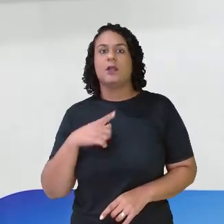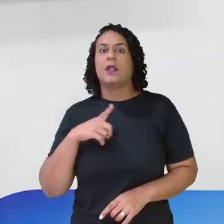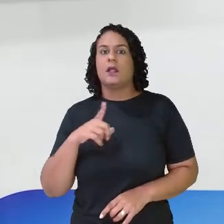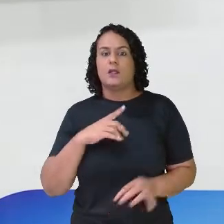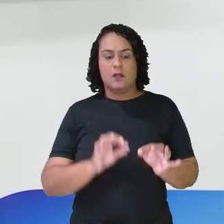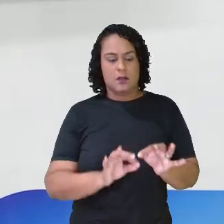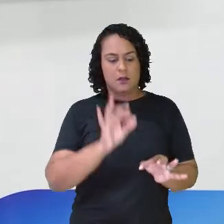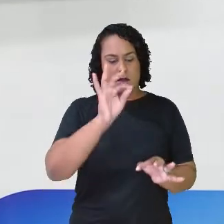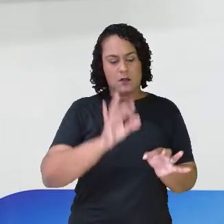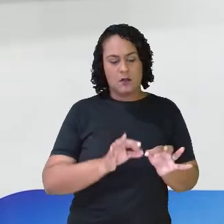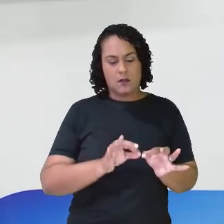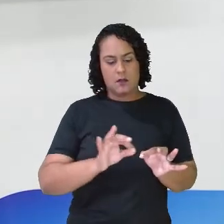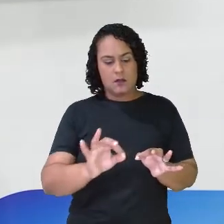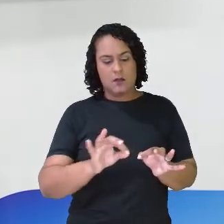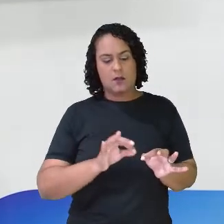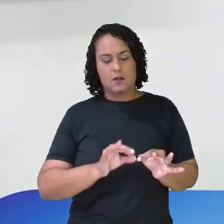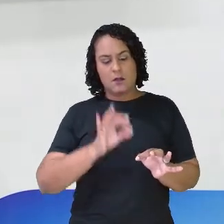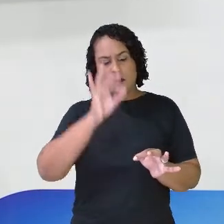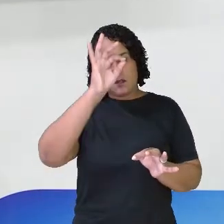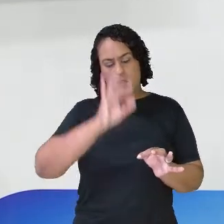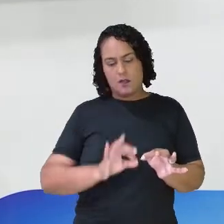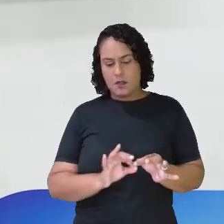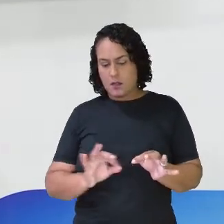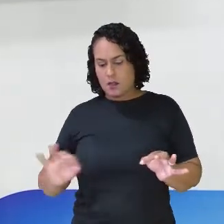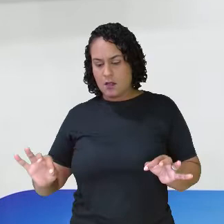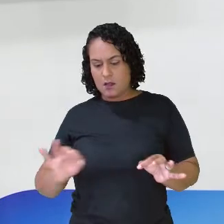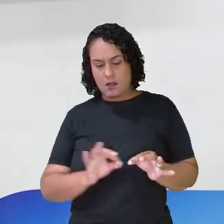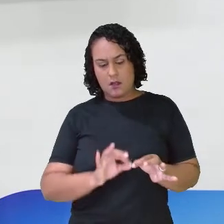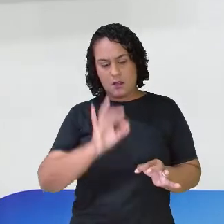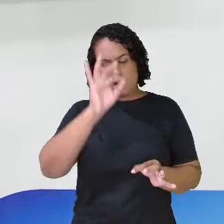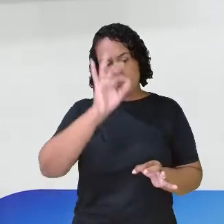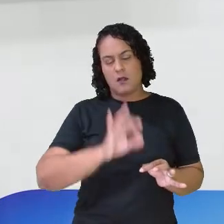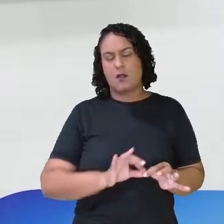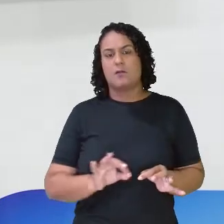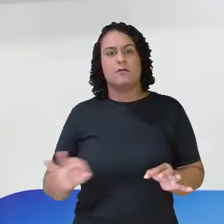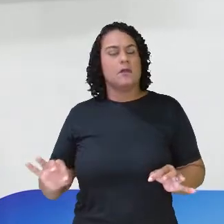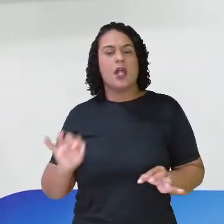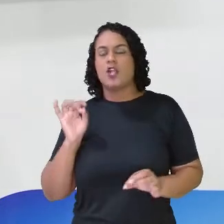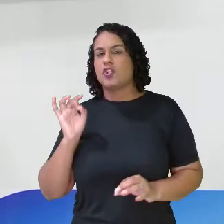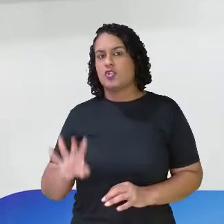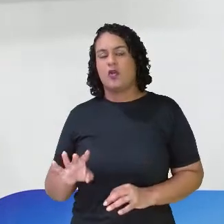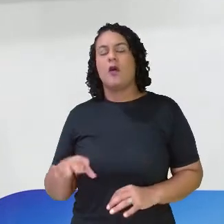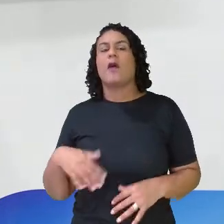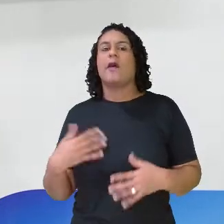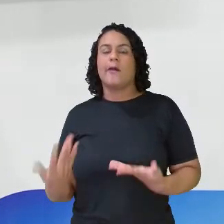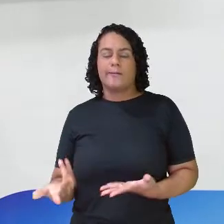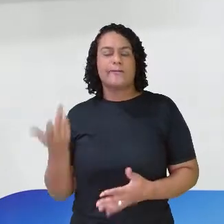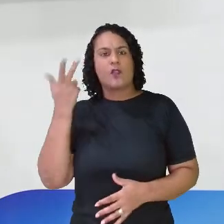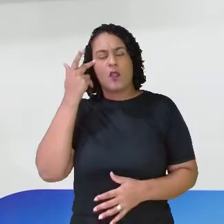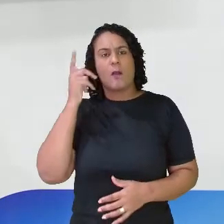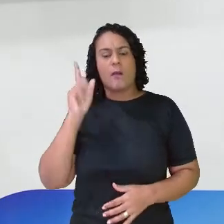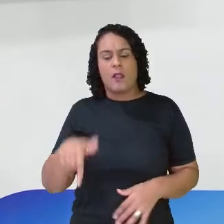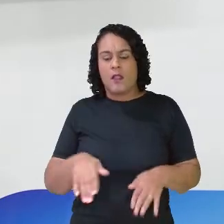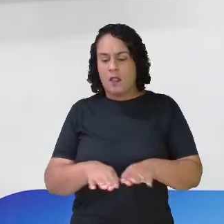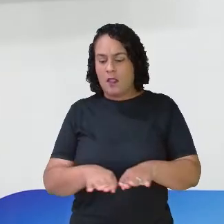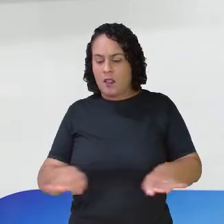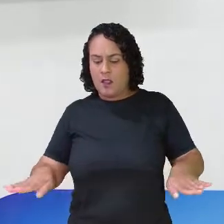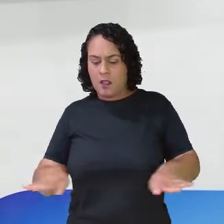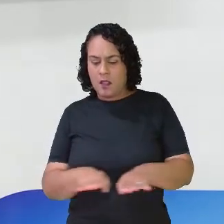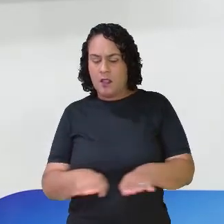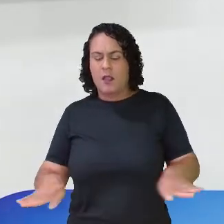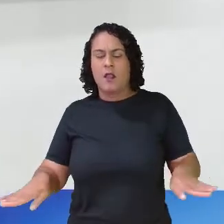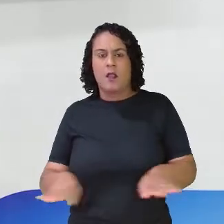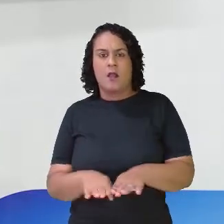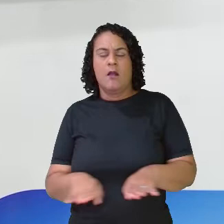largura e são, normalmente, elas ficam em elementos